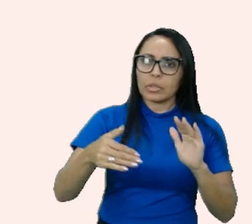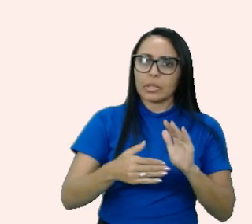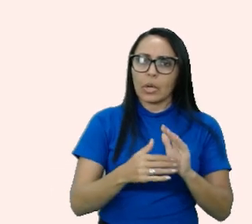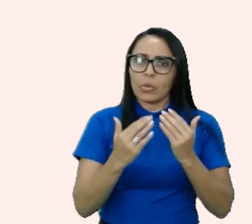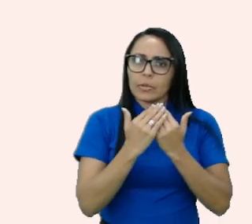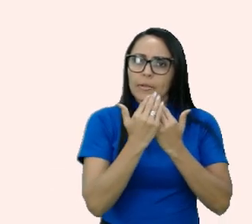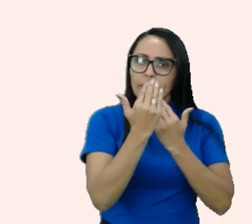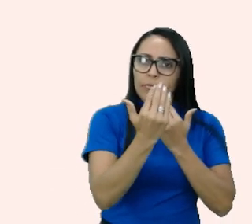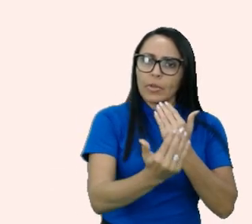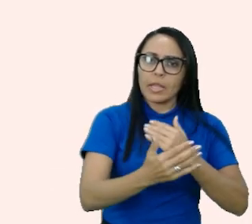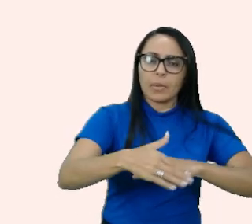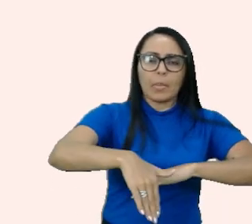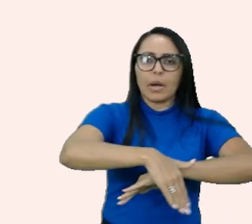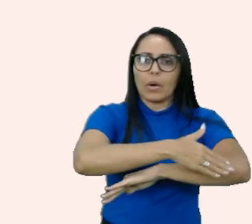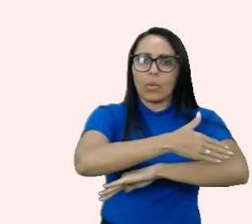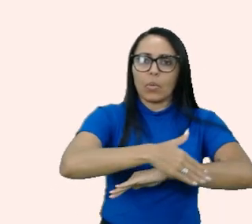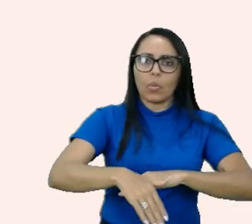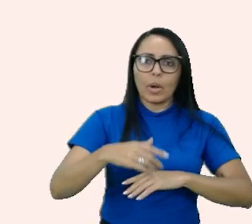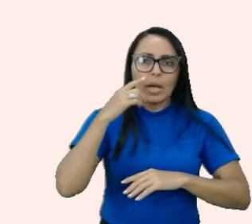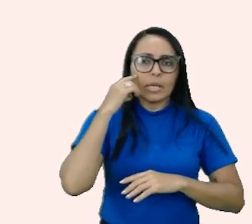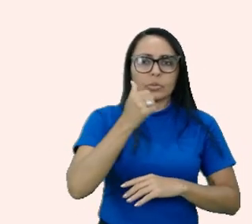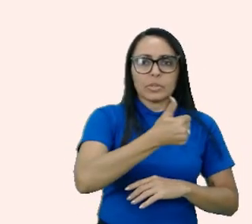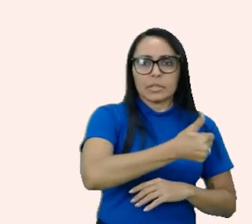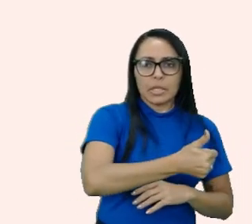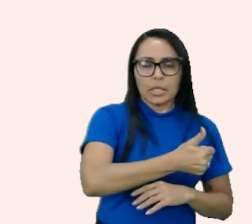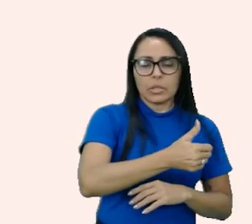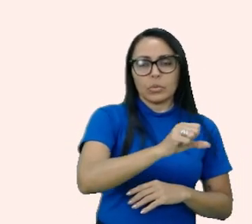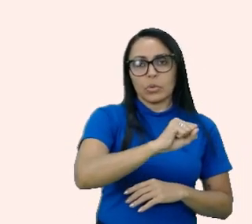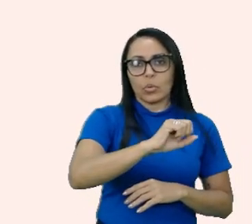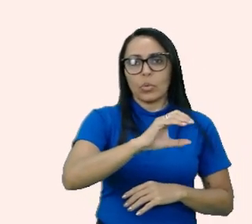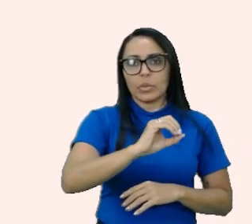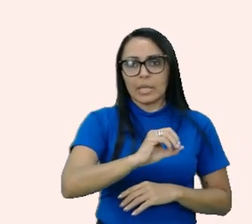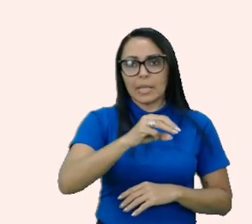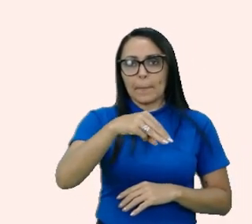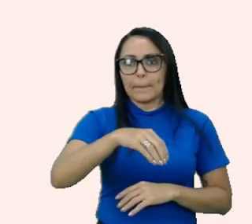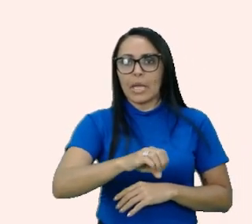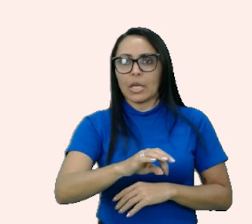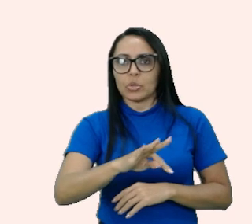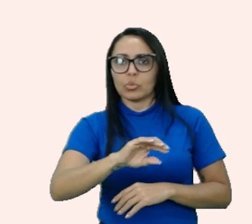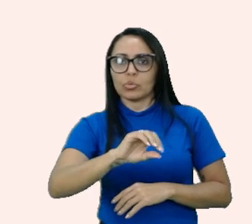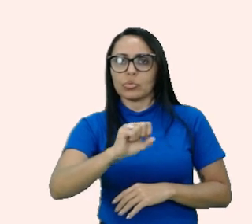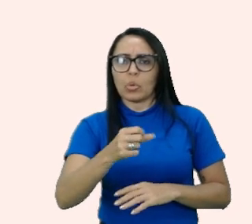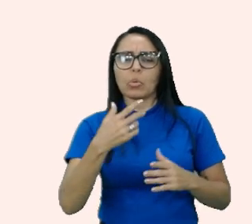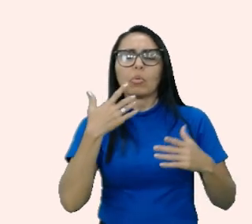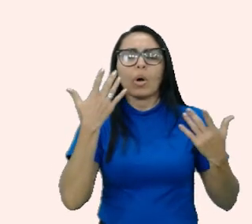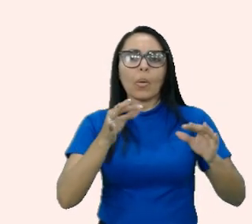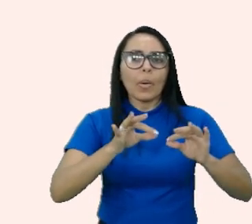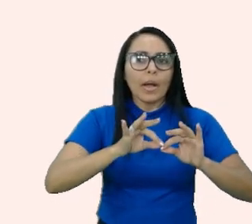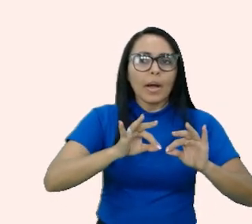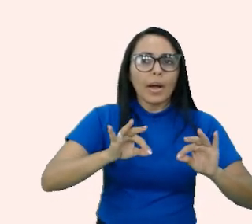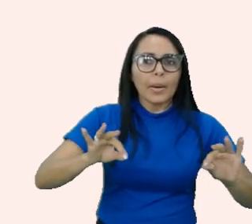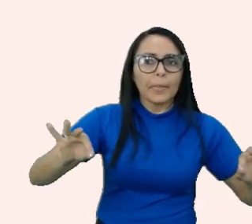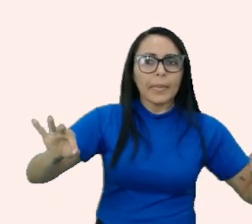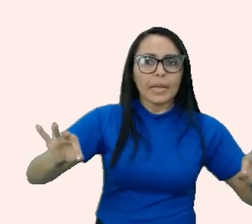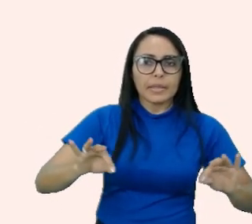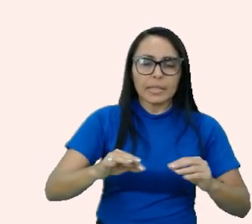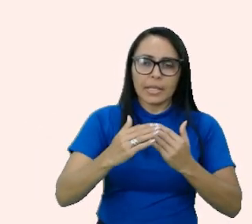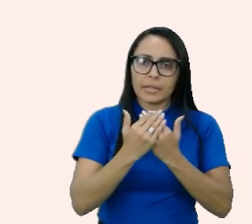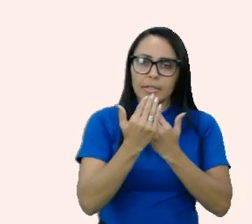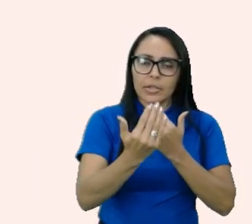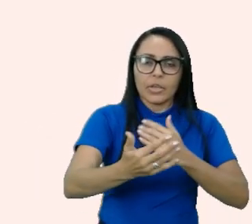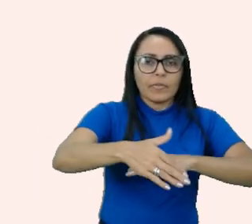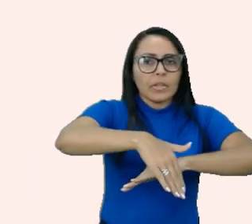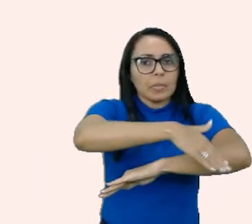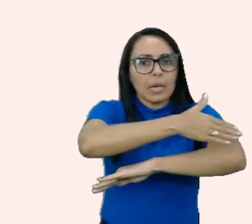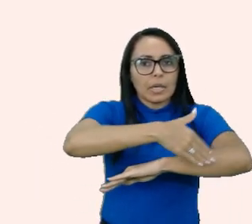Pirâmide é de 180 metros. Qual é a medida de frente para a Rua da Pirâmide